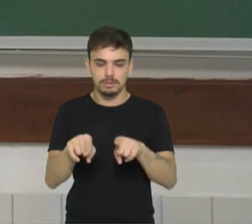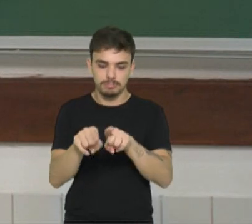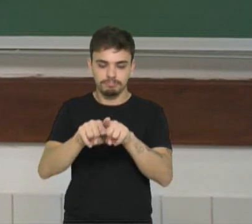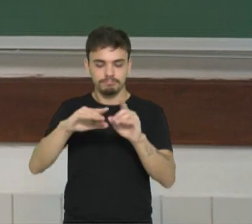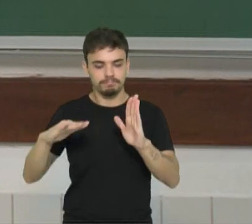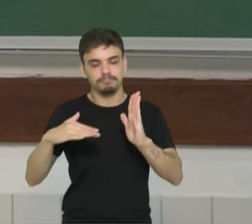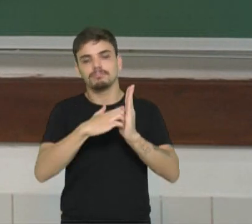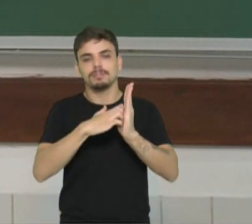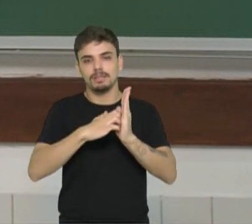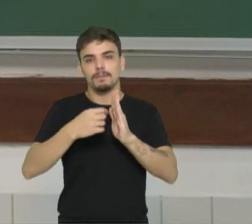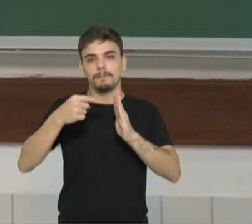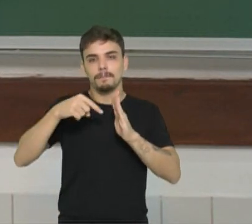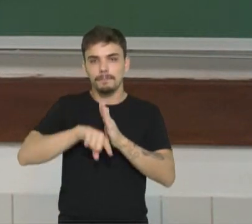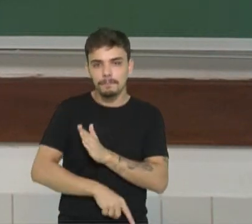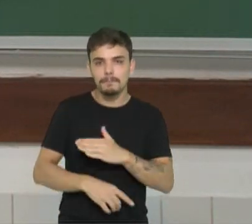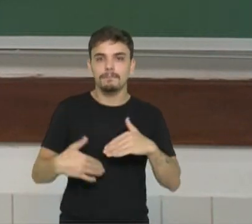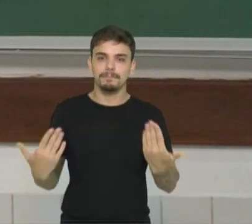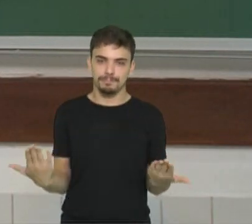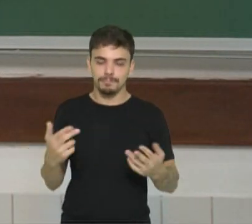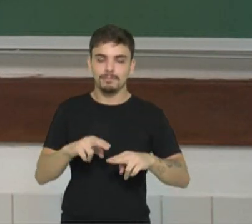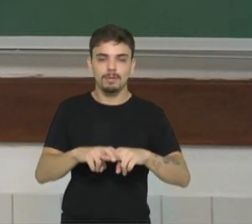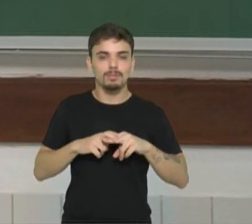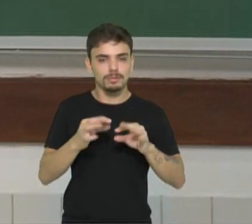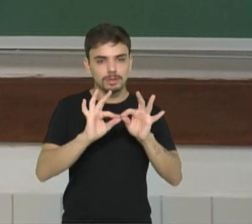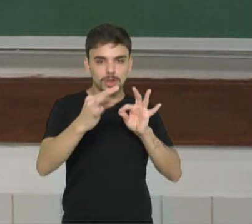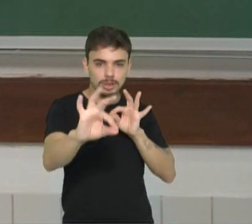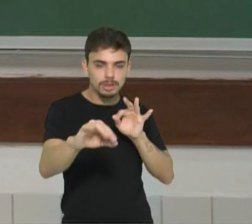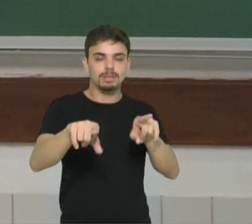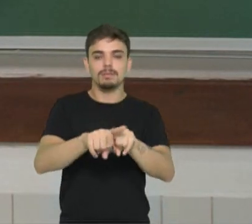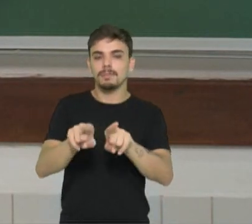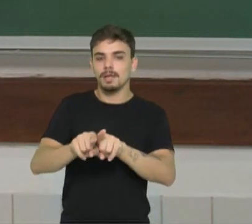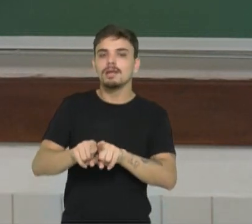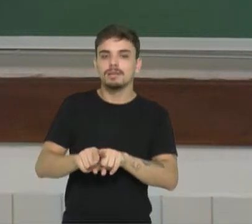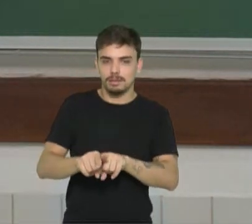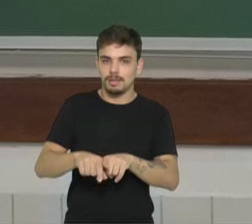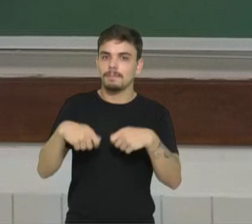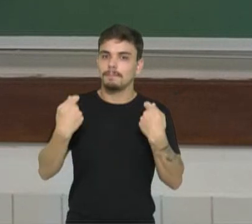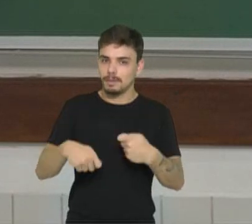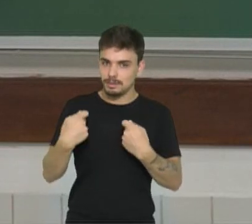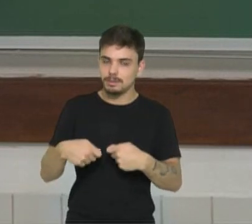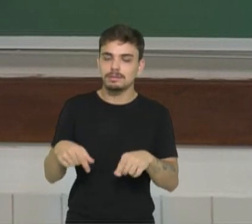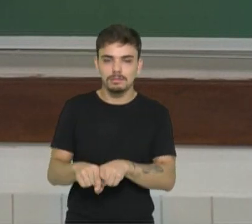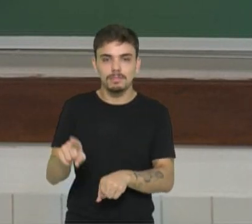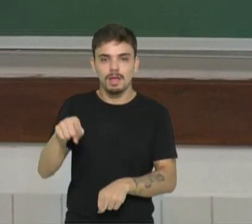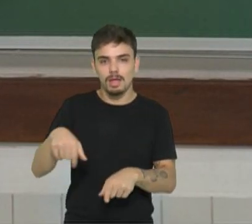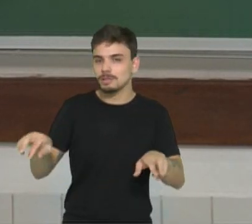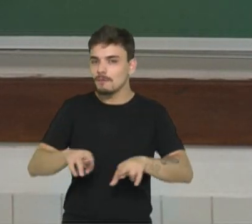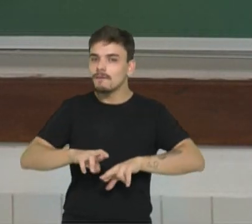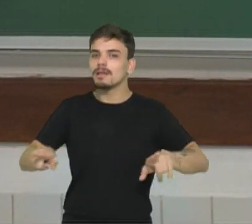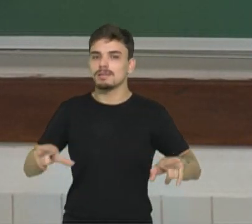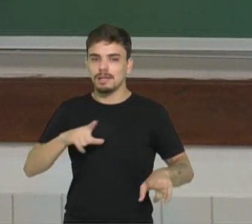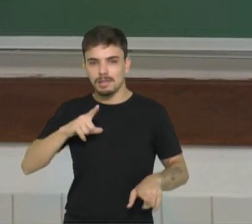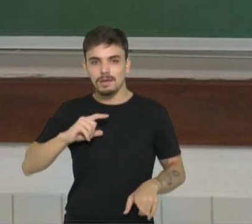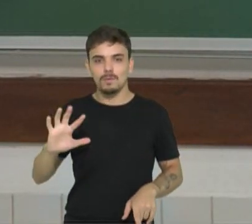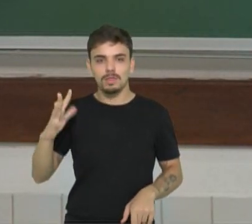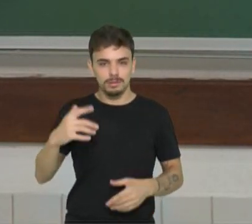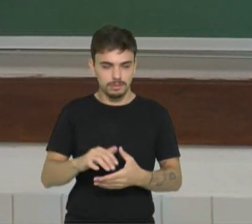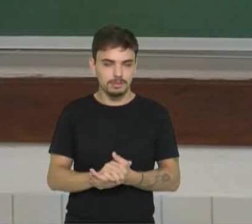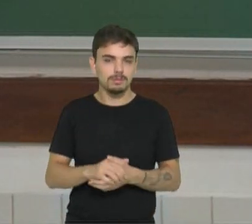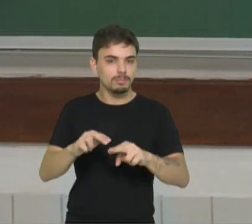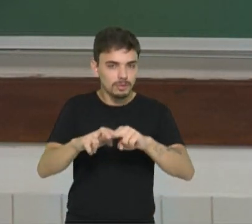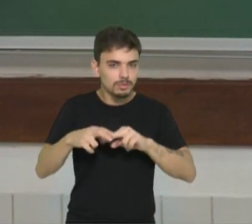muito mais grave. Então, manter a distância realmente, né? Também faz a diferença, né? Então, usar o cinto de